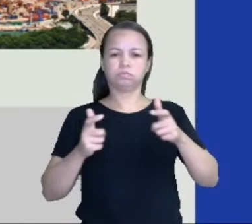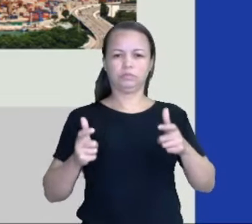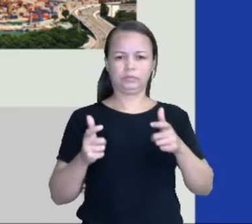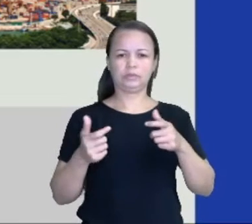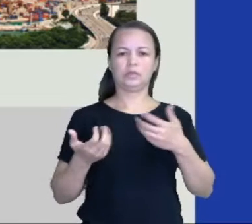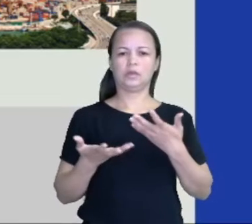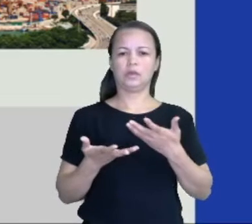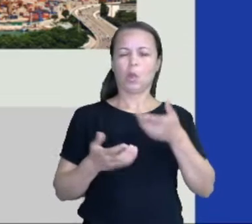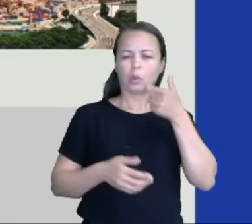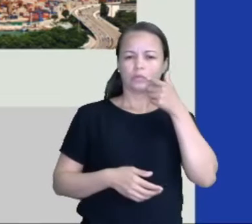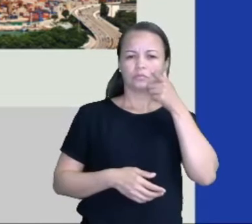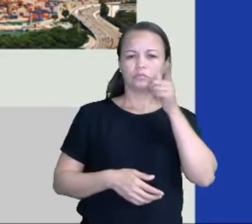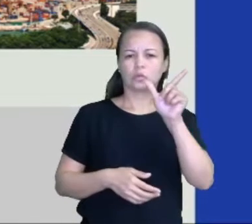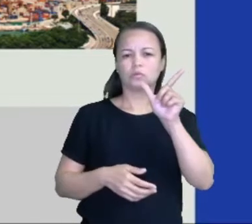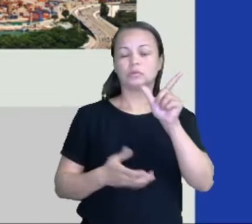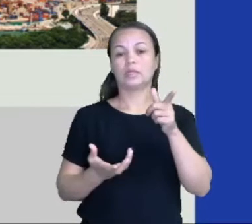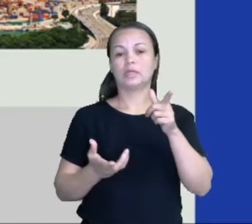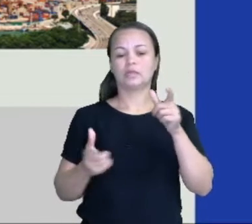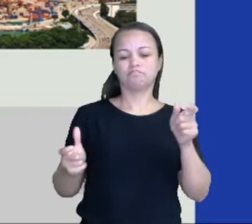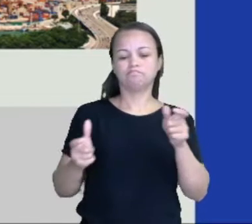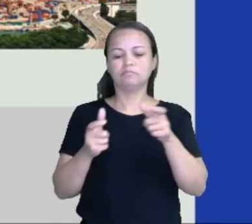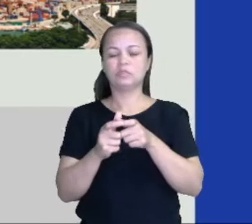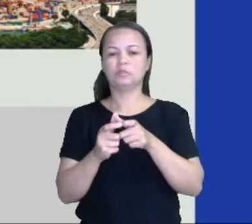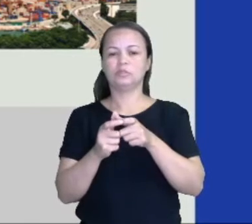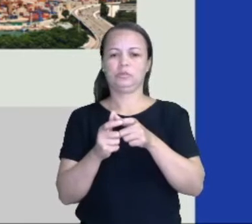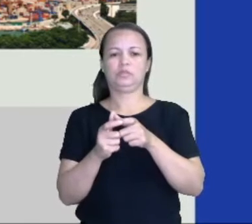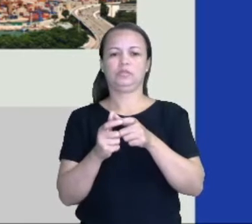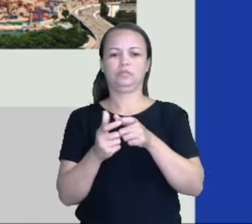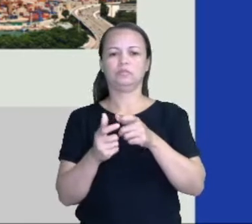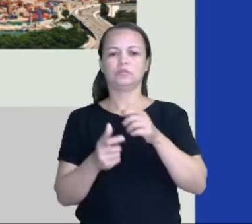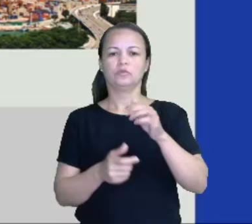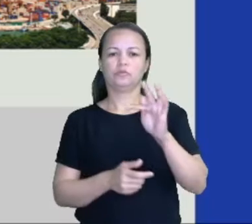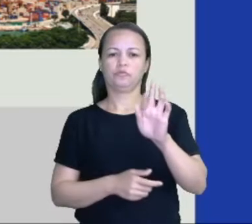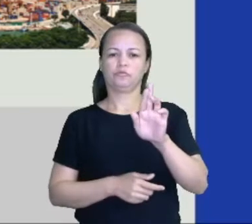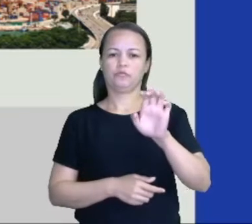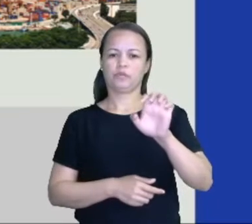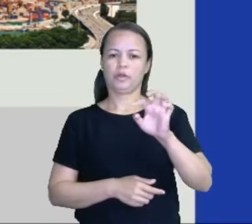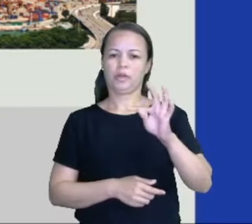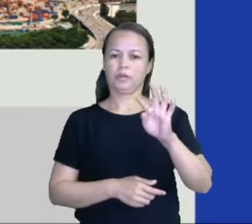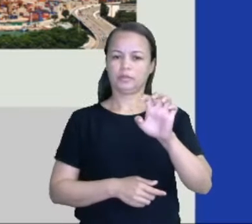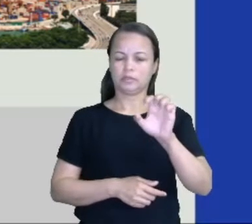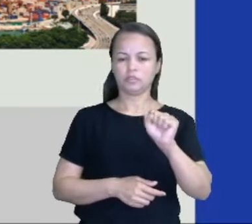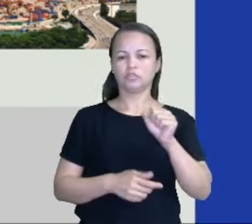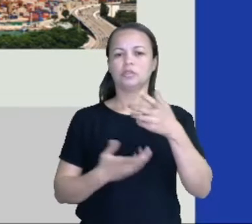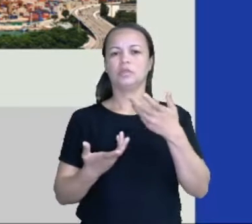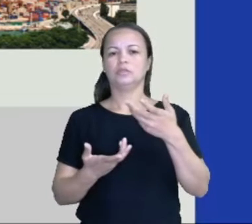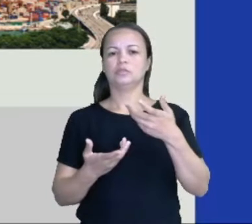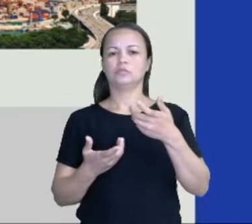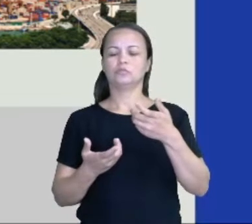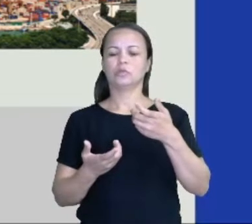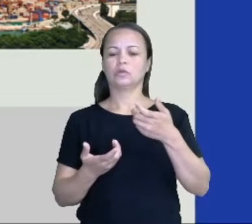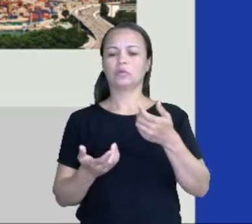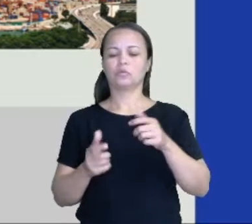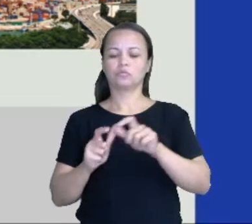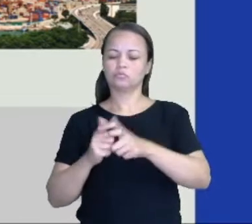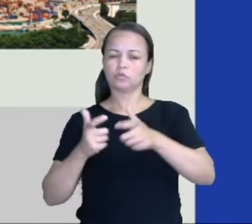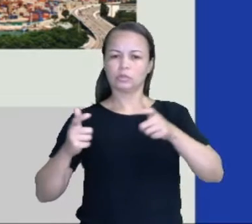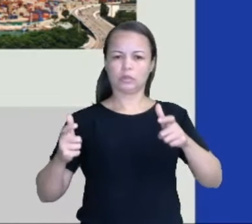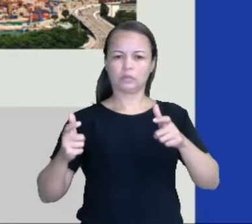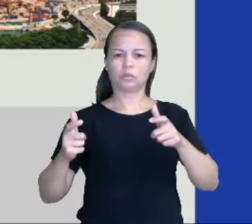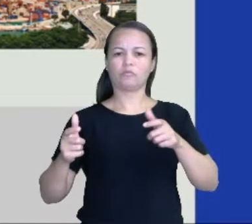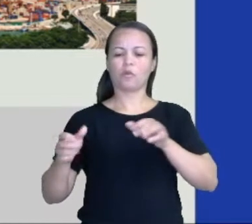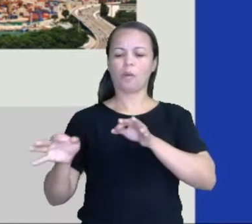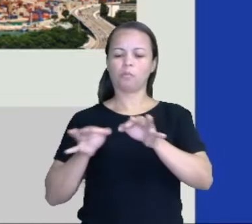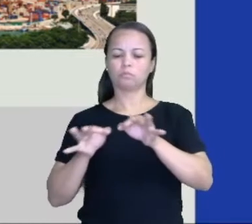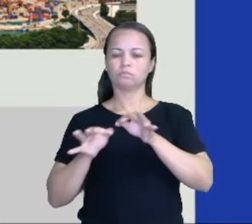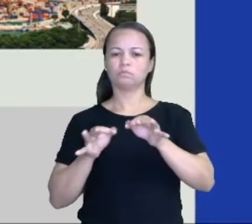você consegue diminuir o valor desses fretes, né? Porque você trabalha com grande quantidade, de uma forma